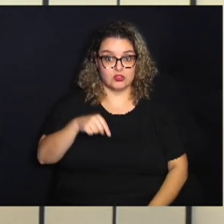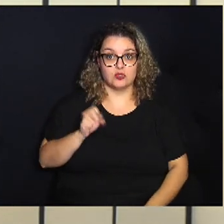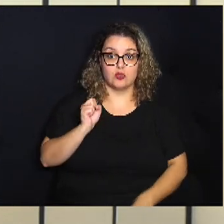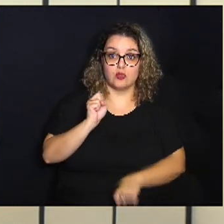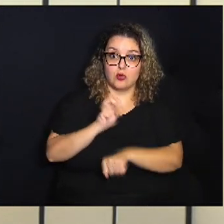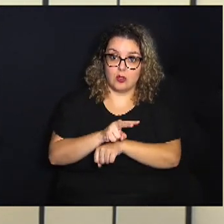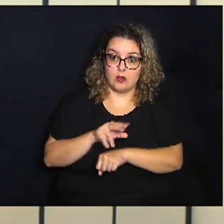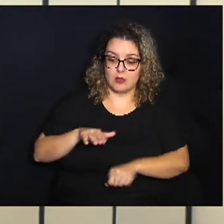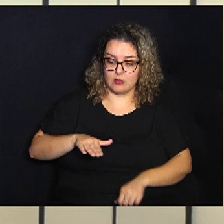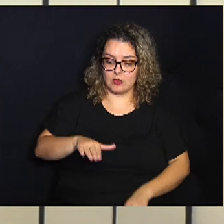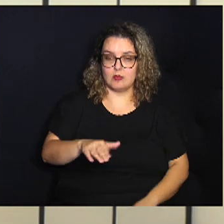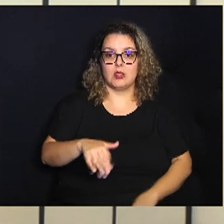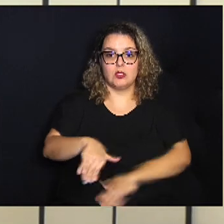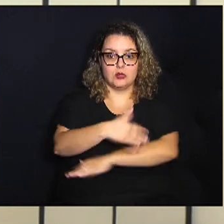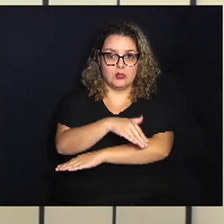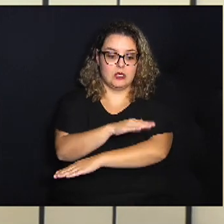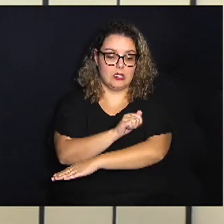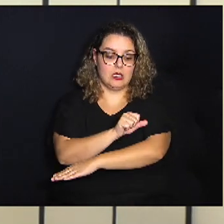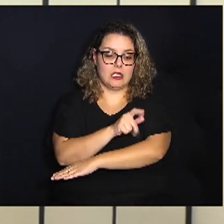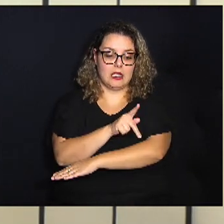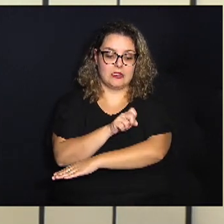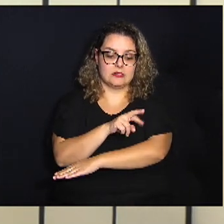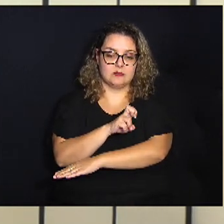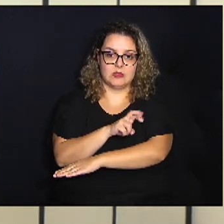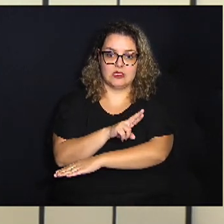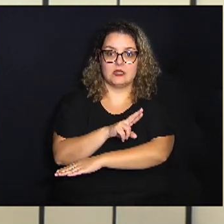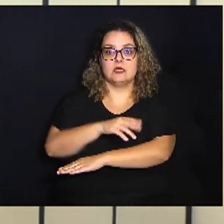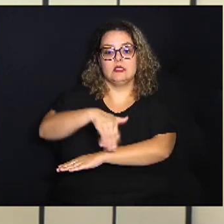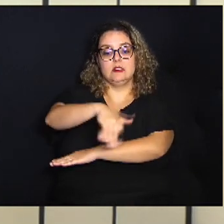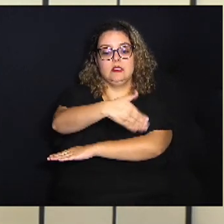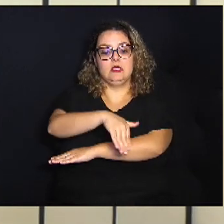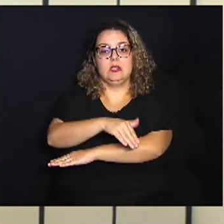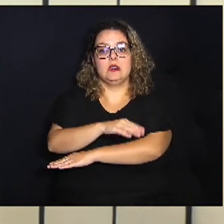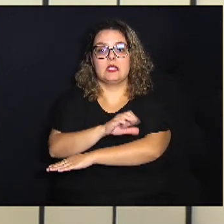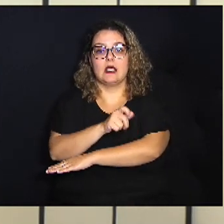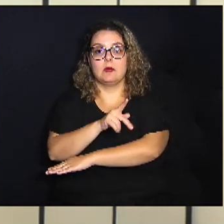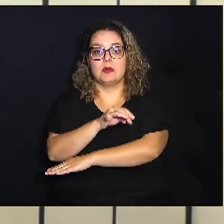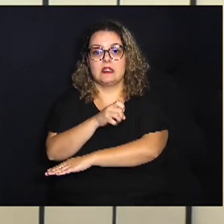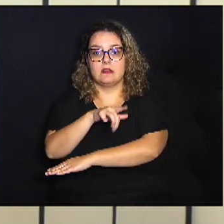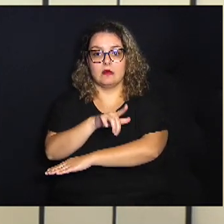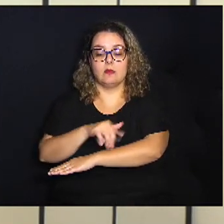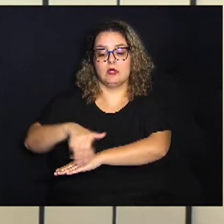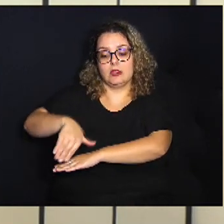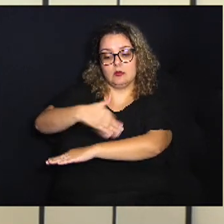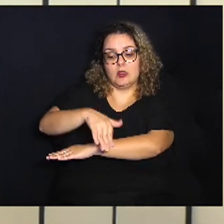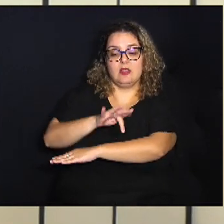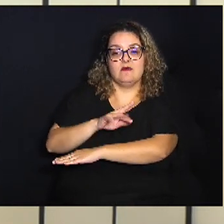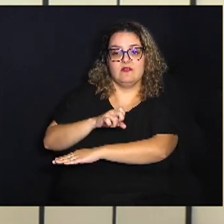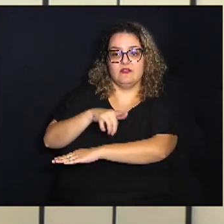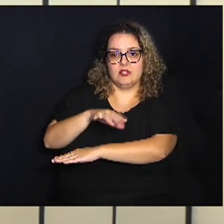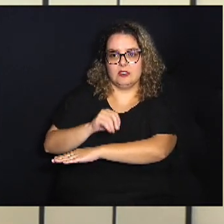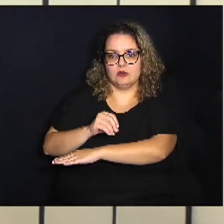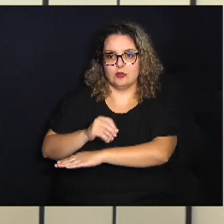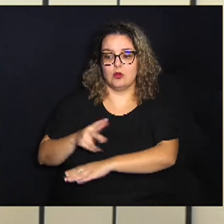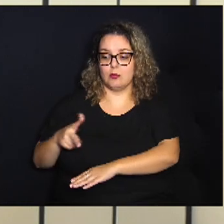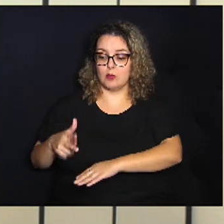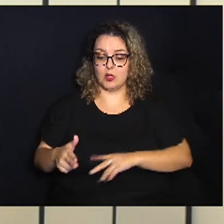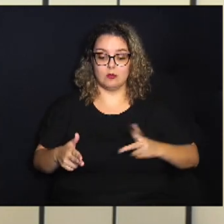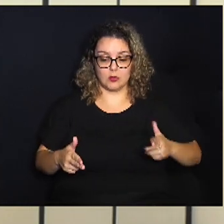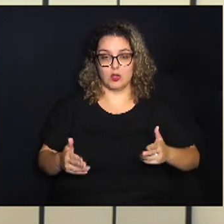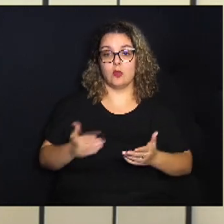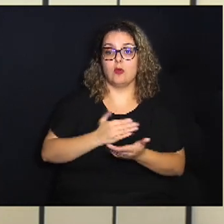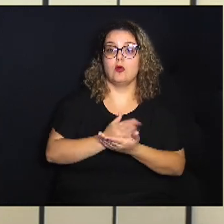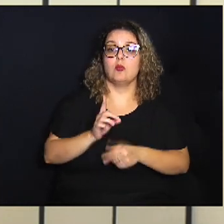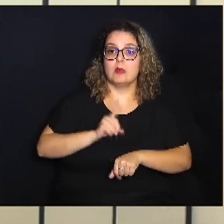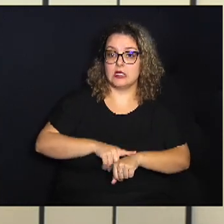em trechos das ruas Casper Líbero, Capitão Pedro de Alcântara e Fernando Costa. Os bloqueios viários começam a partir